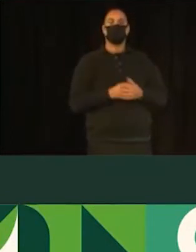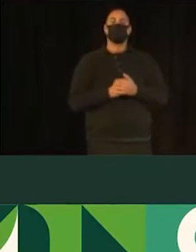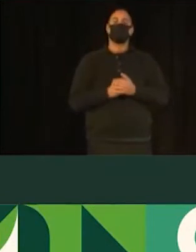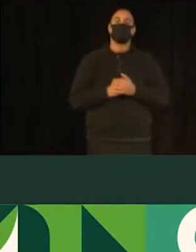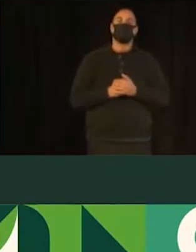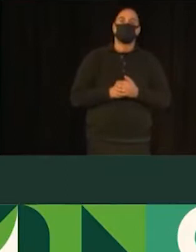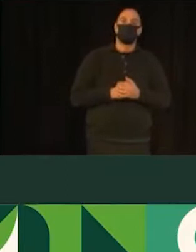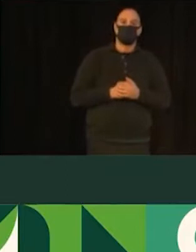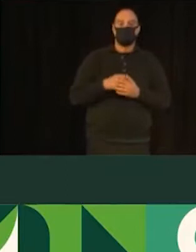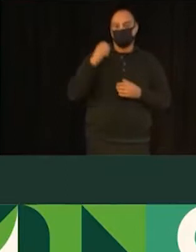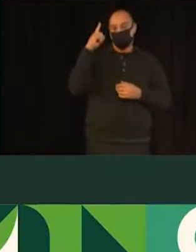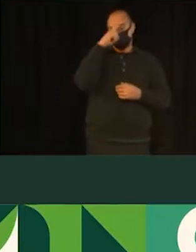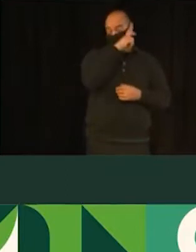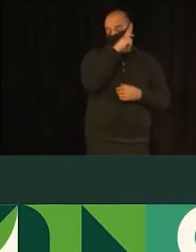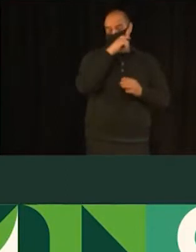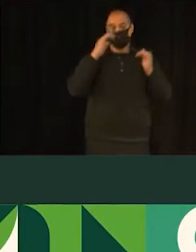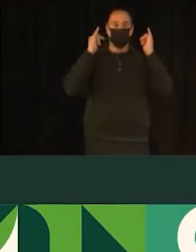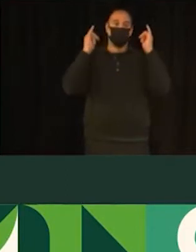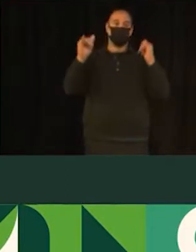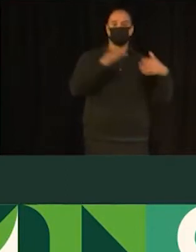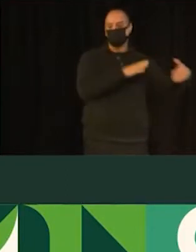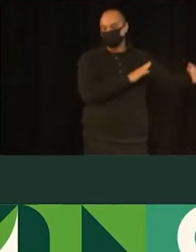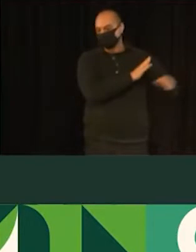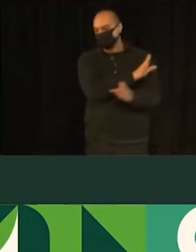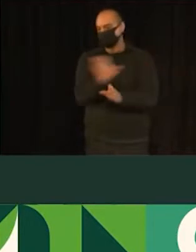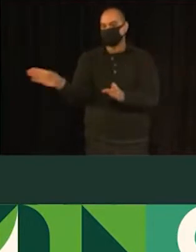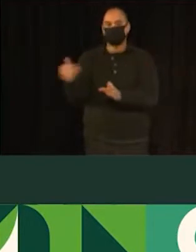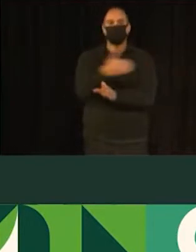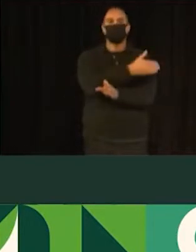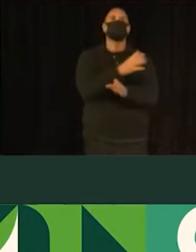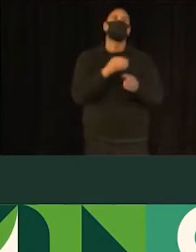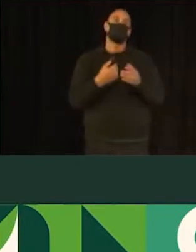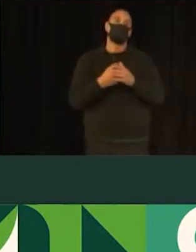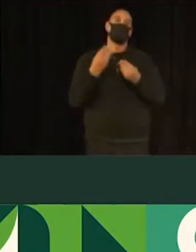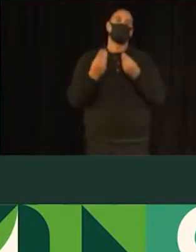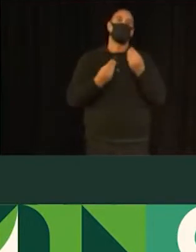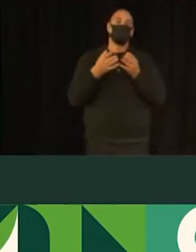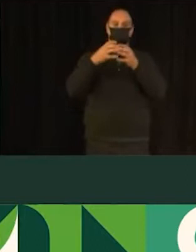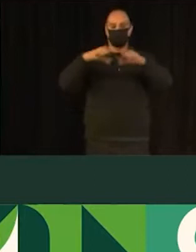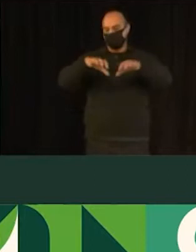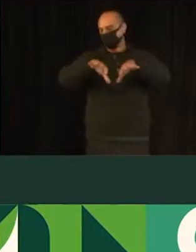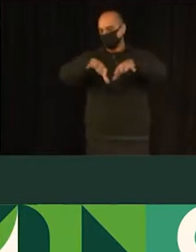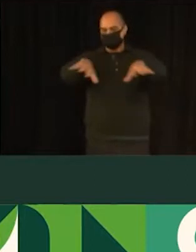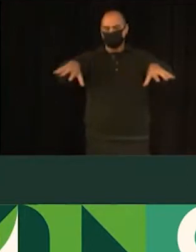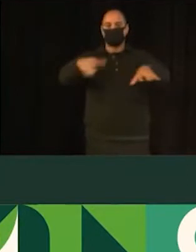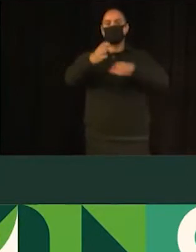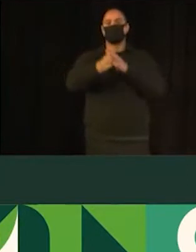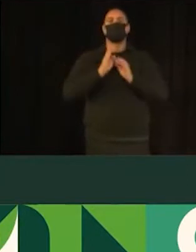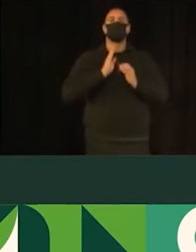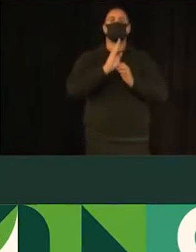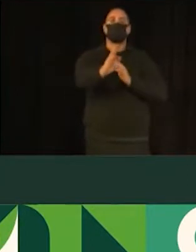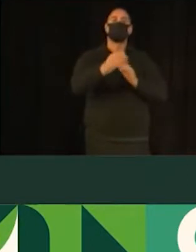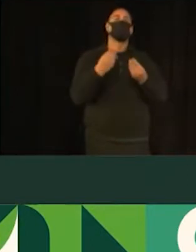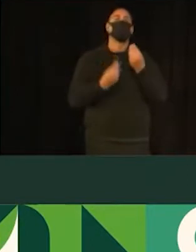E as desapropriações, né? A grande parte do recurso, do custo para se implementar esse